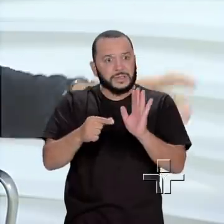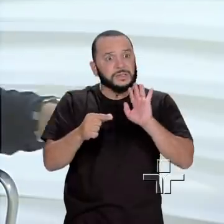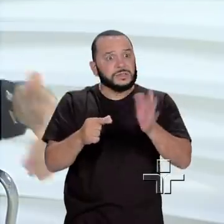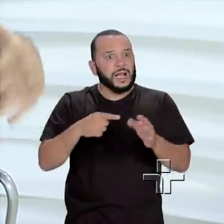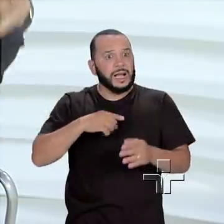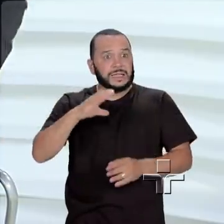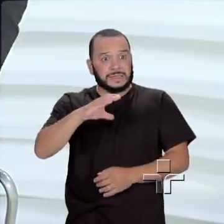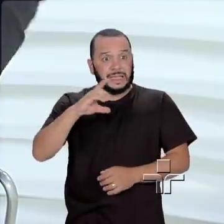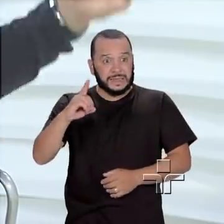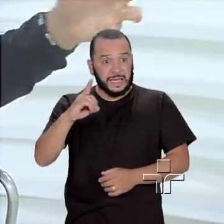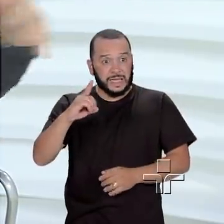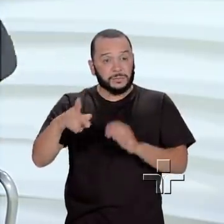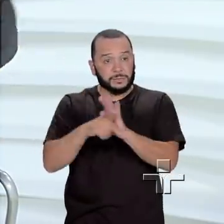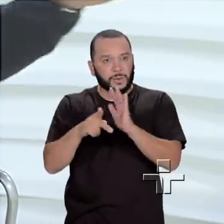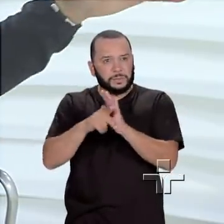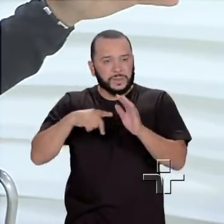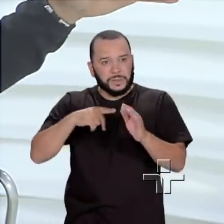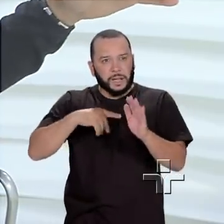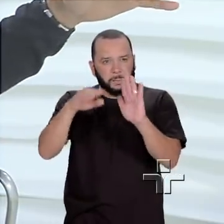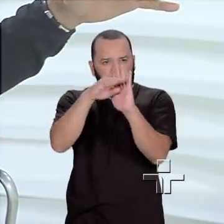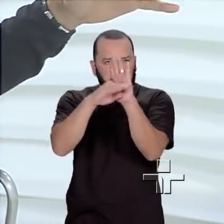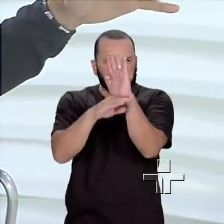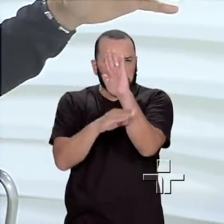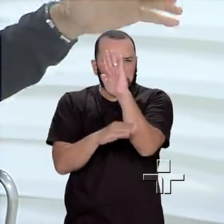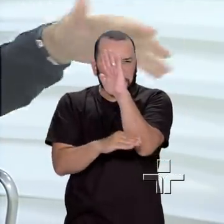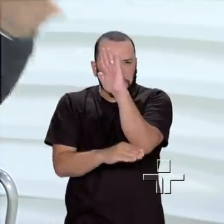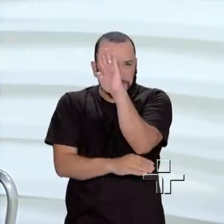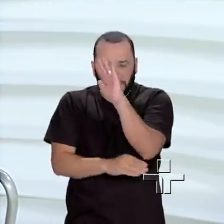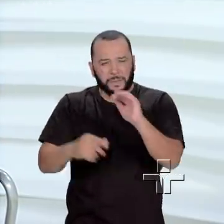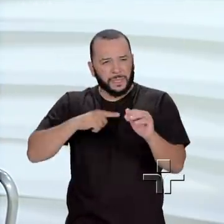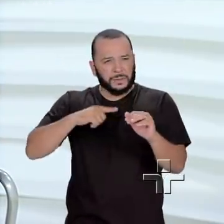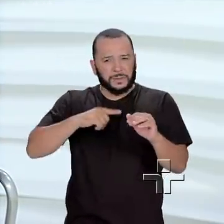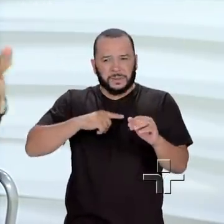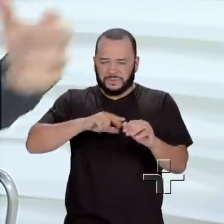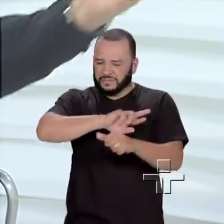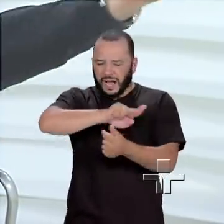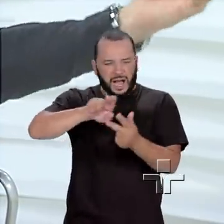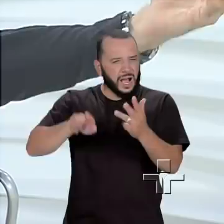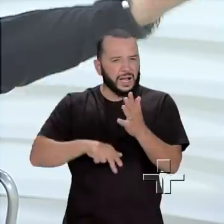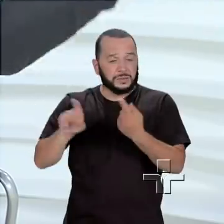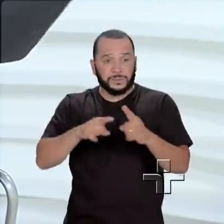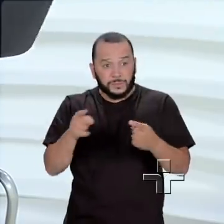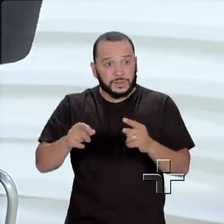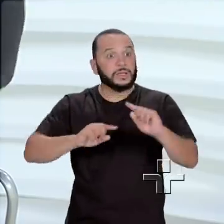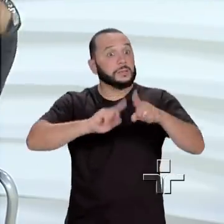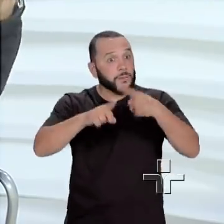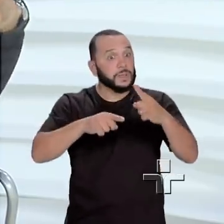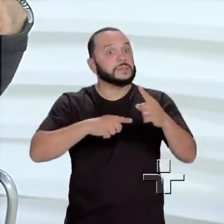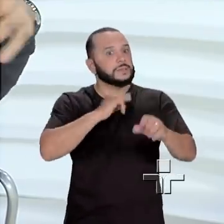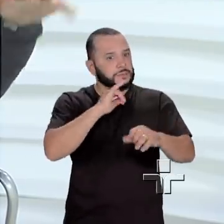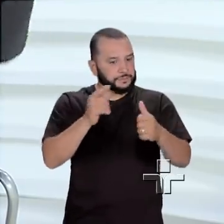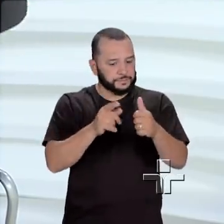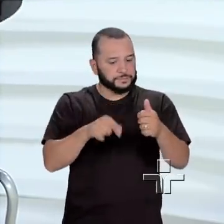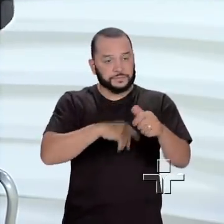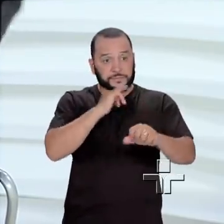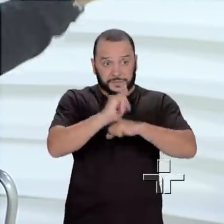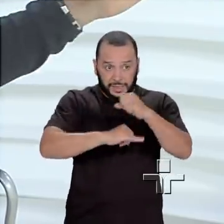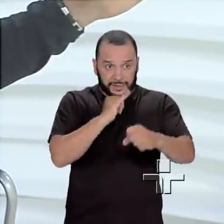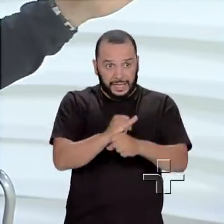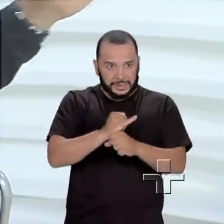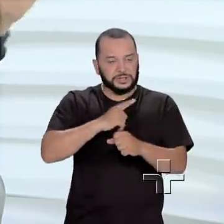dentro, aumentando em muito a pirataria de música. De repente apareceu a internet, aí você começou a fazer download de MP3